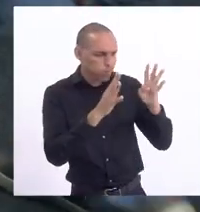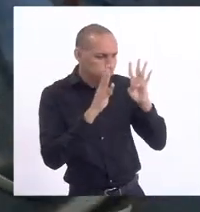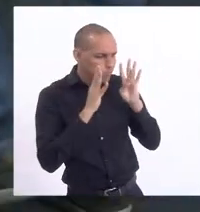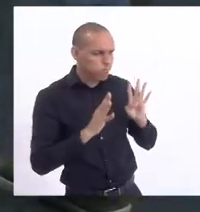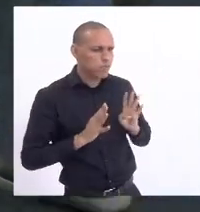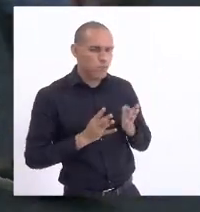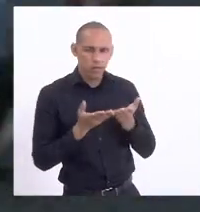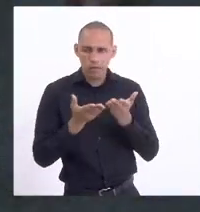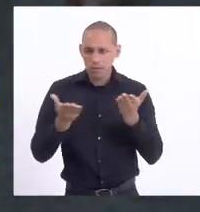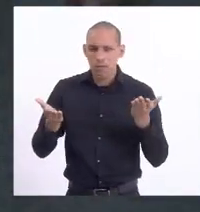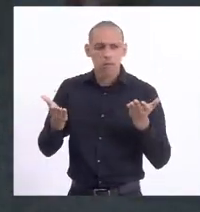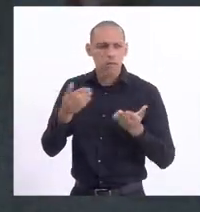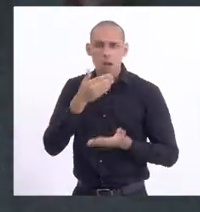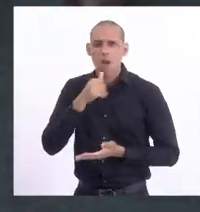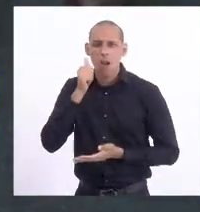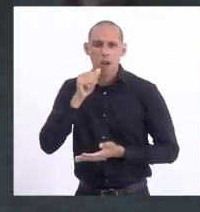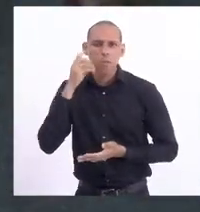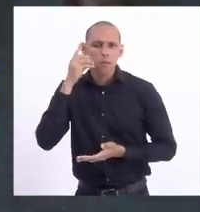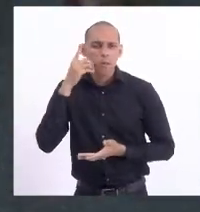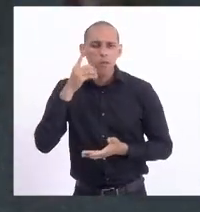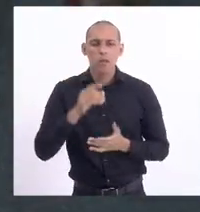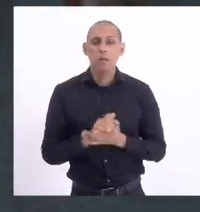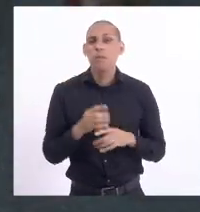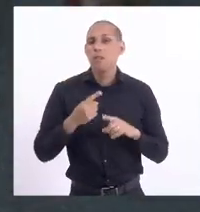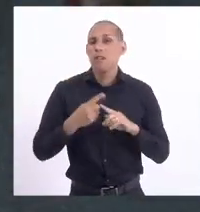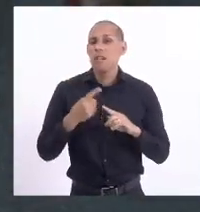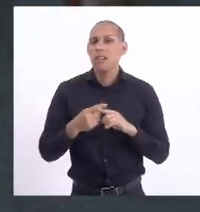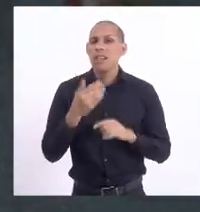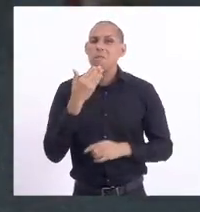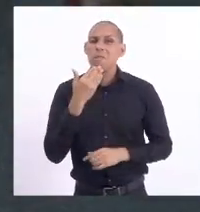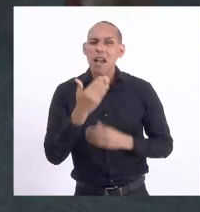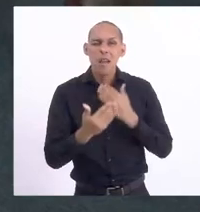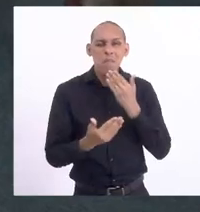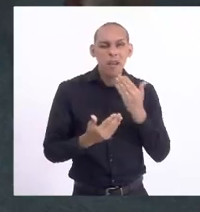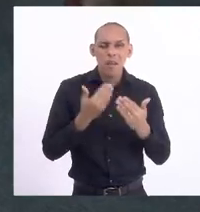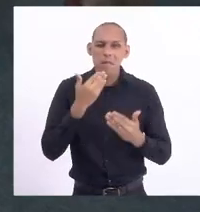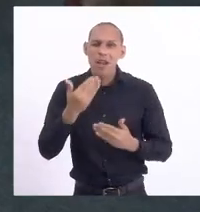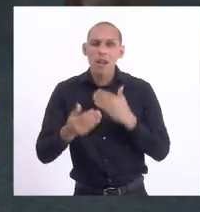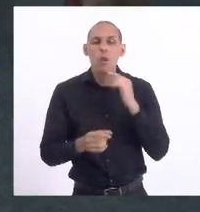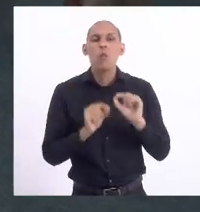e senhoras deputadas, porque estão pedindo